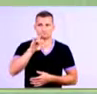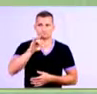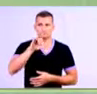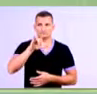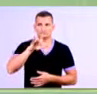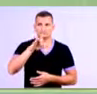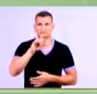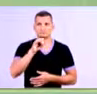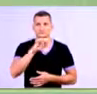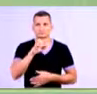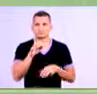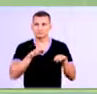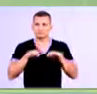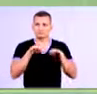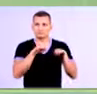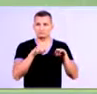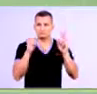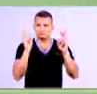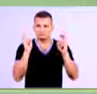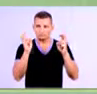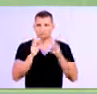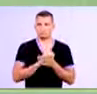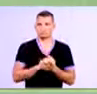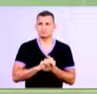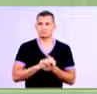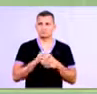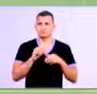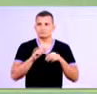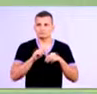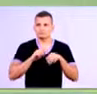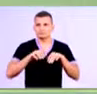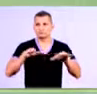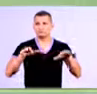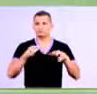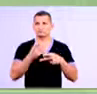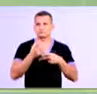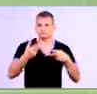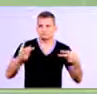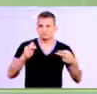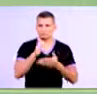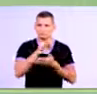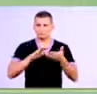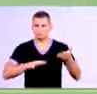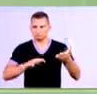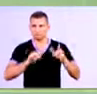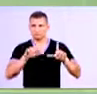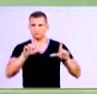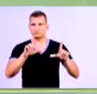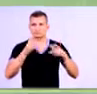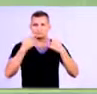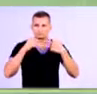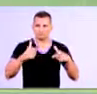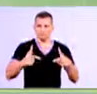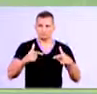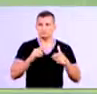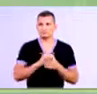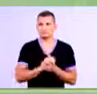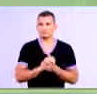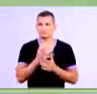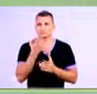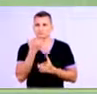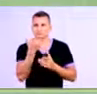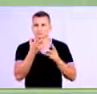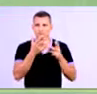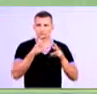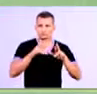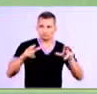padronização de títulos, rótulos, distribuição de elementos textuais na tela, linguagem, contraste de